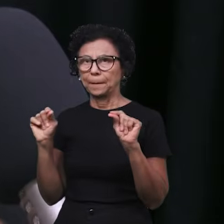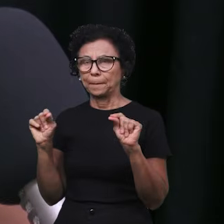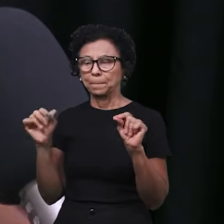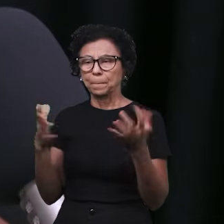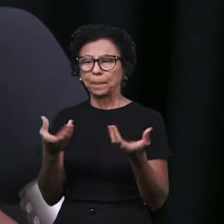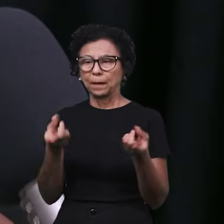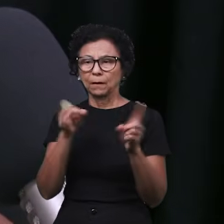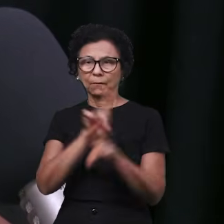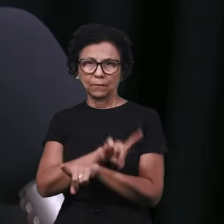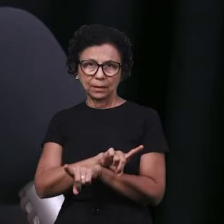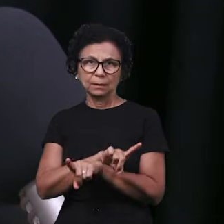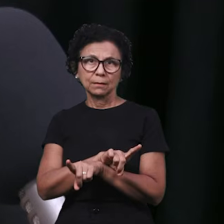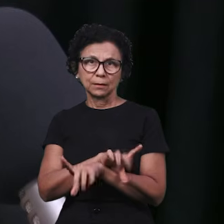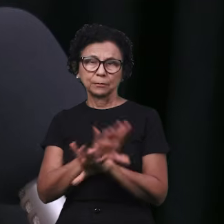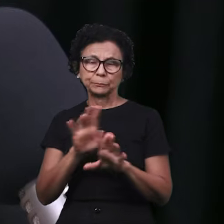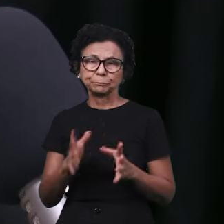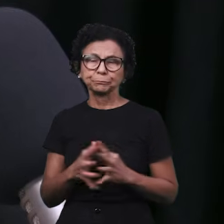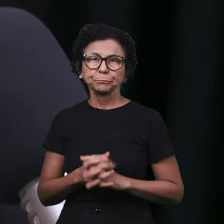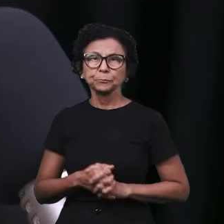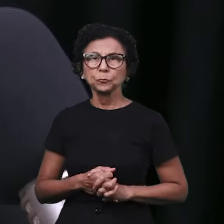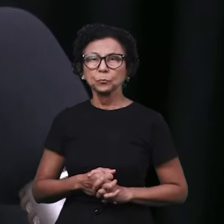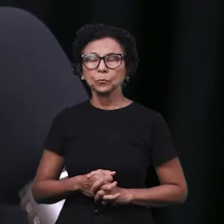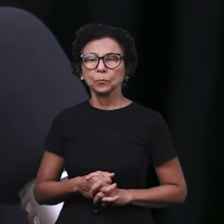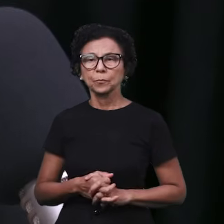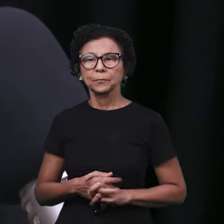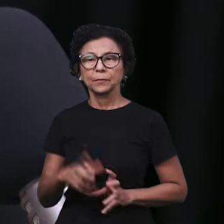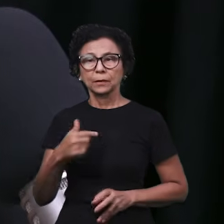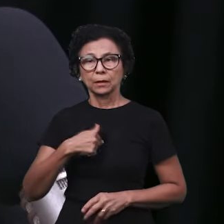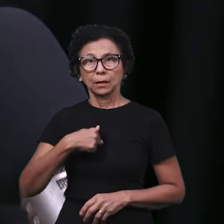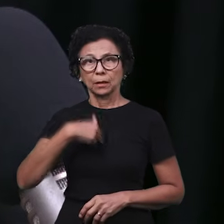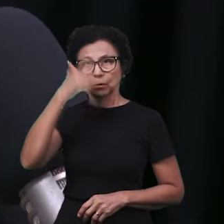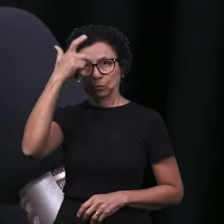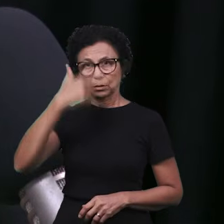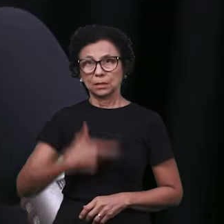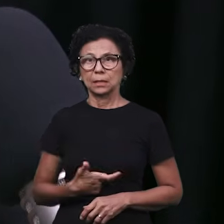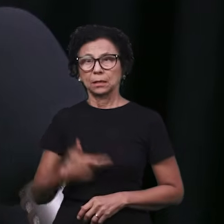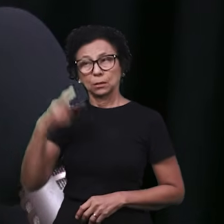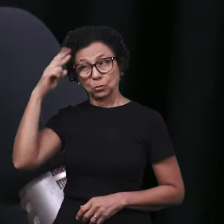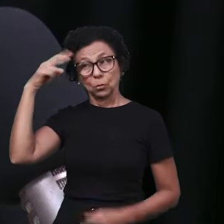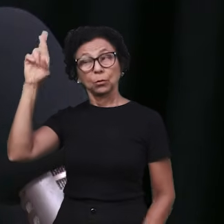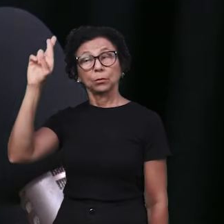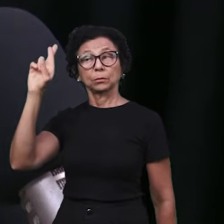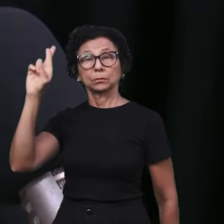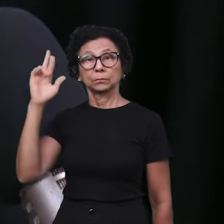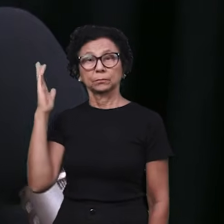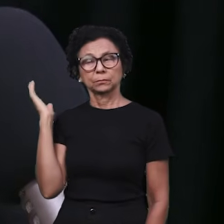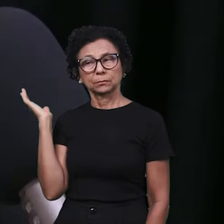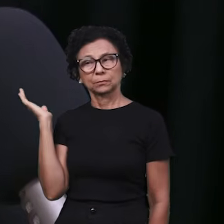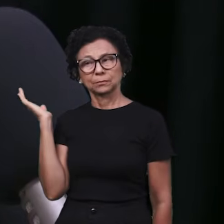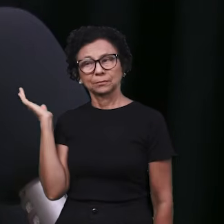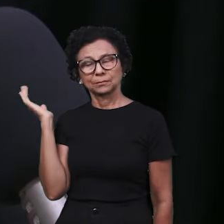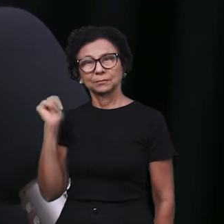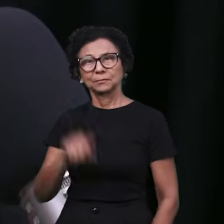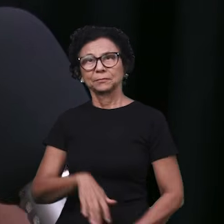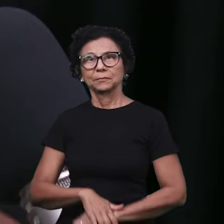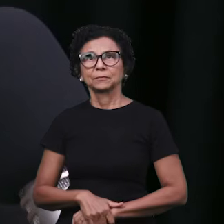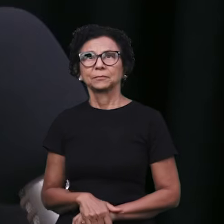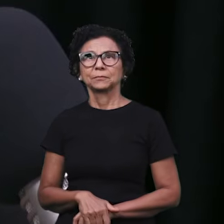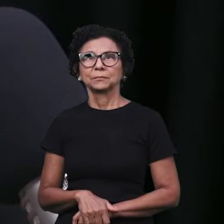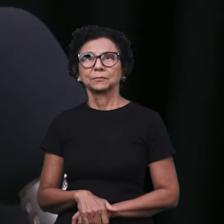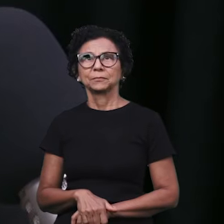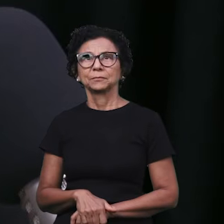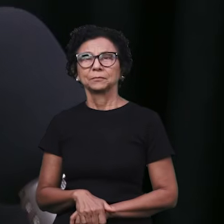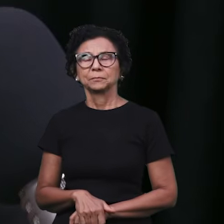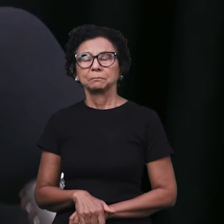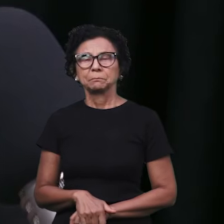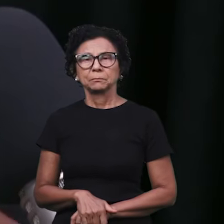né? De falar, eu sou o Senhor. Então, eu sou o Senhor, eu é que te dou a fé, ou você